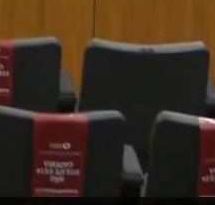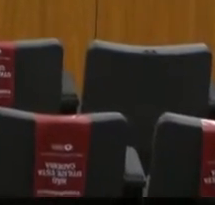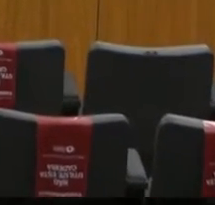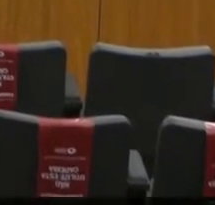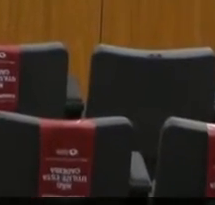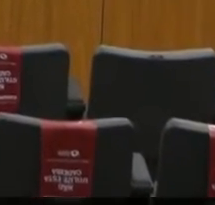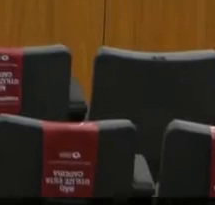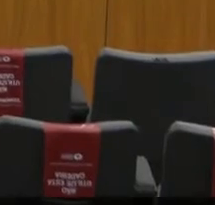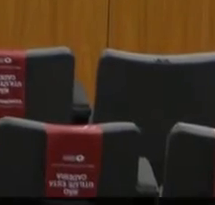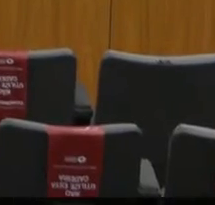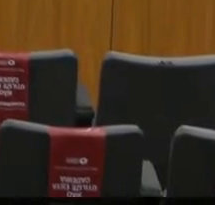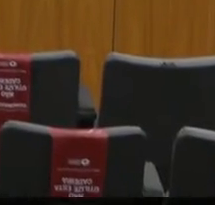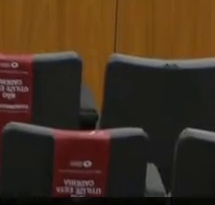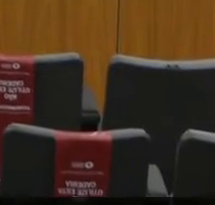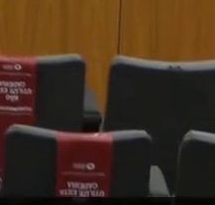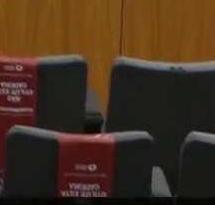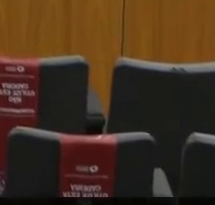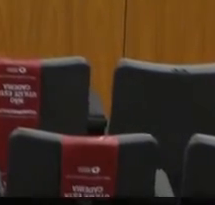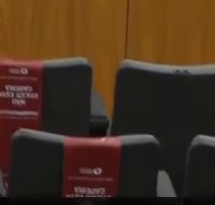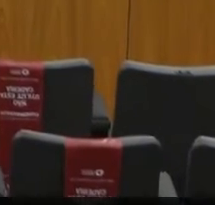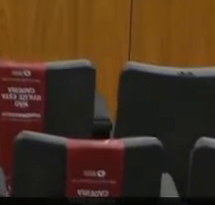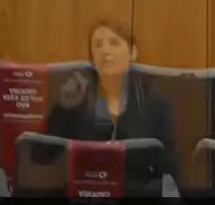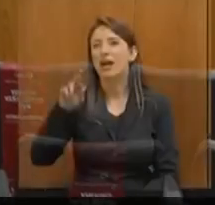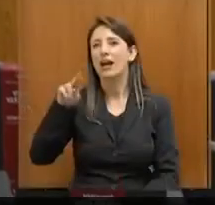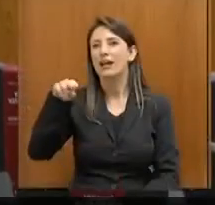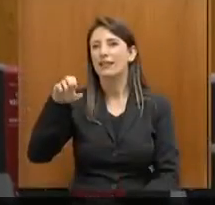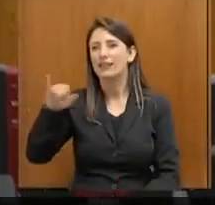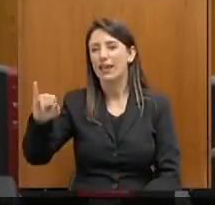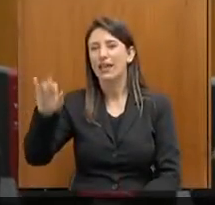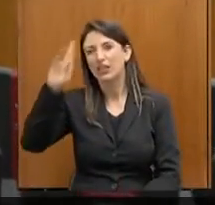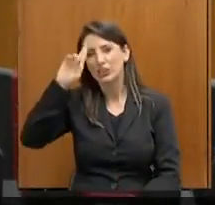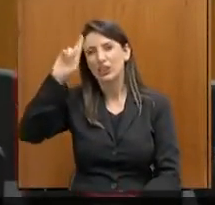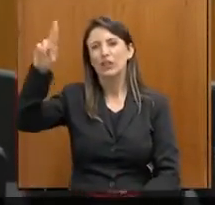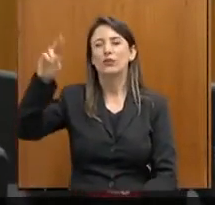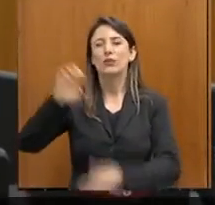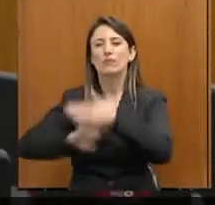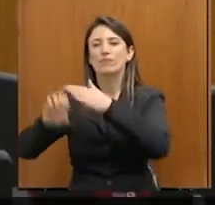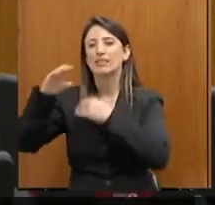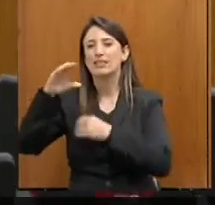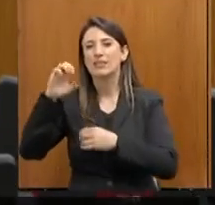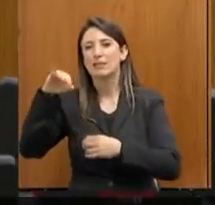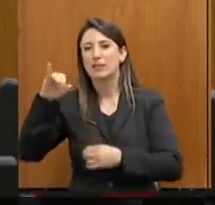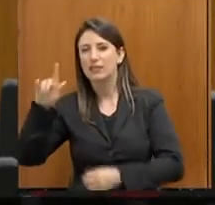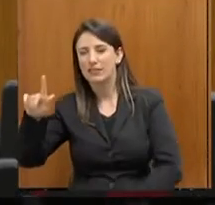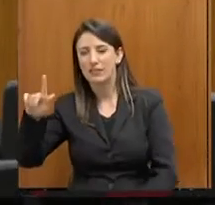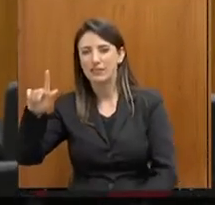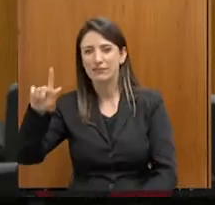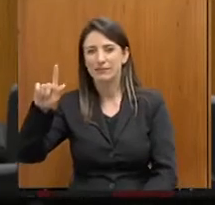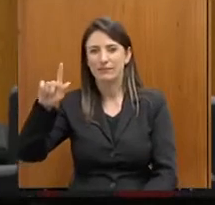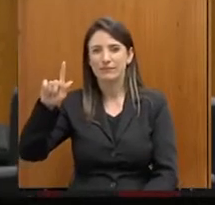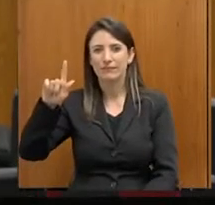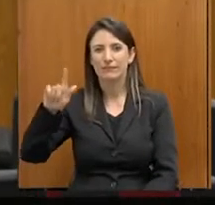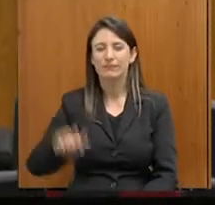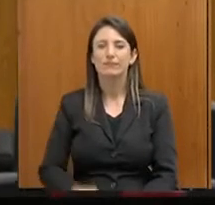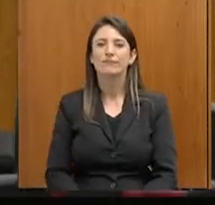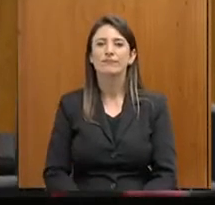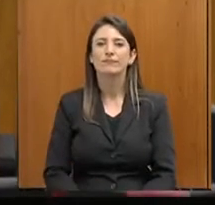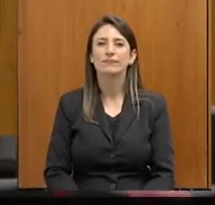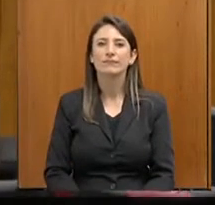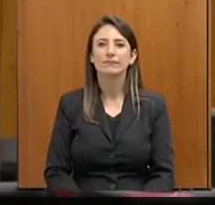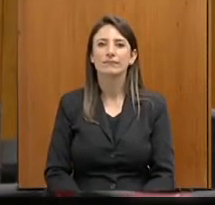do Senhor marney Tadeu Antunes diretor da Cemig distribuição é